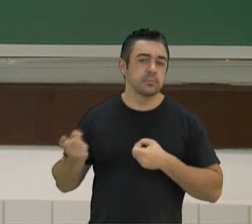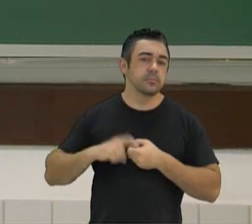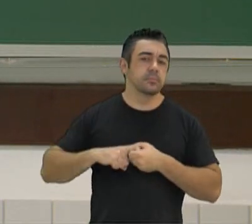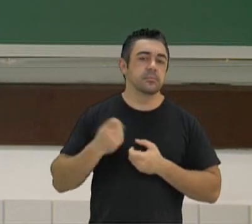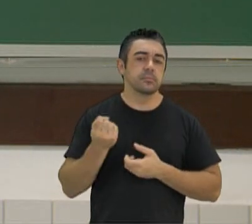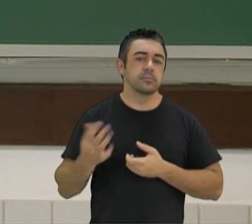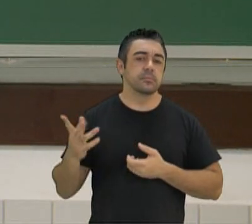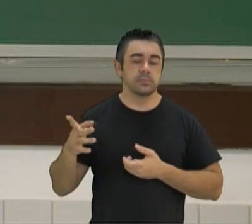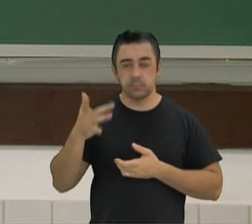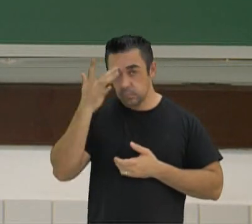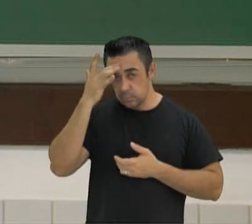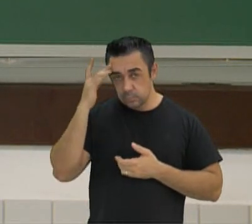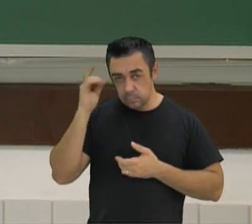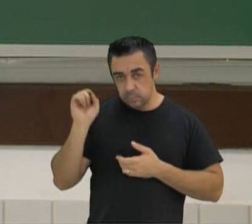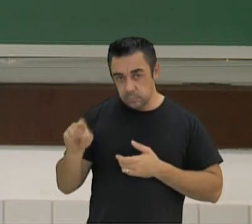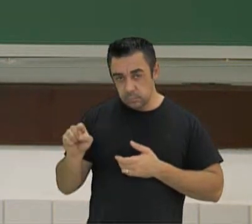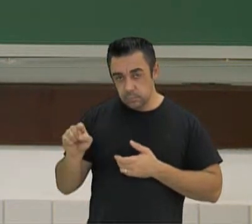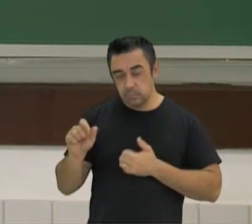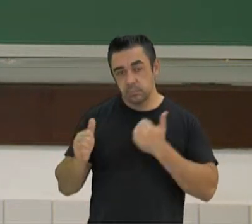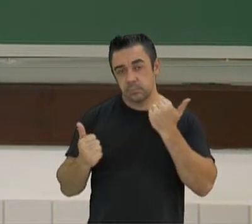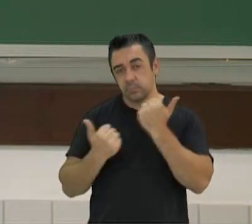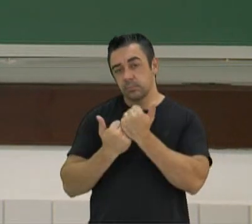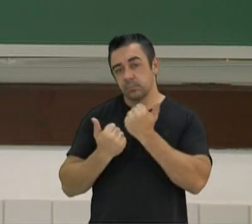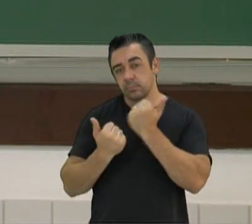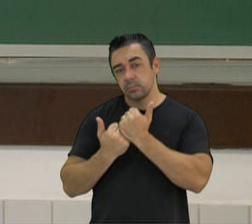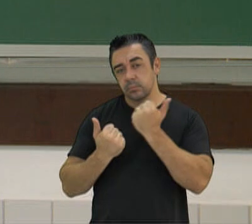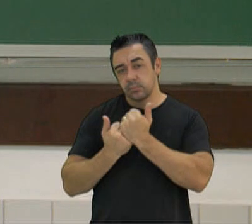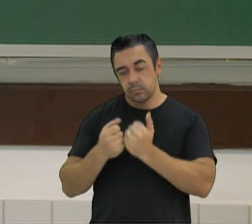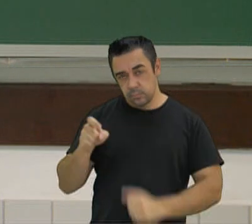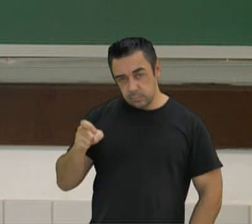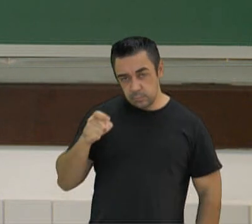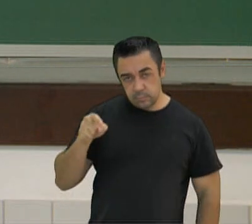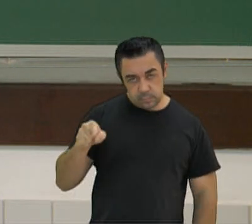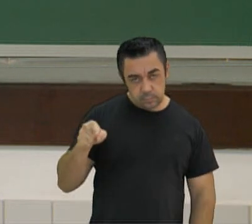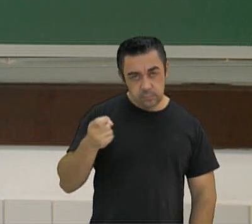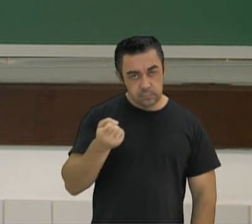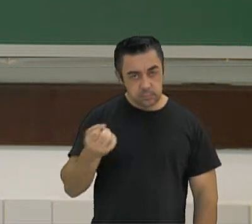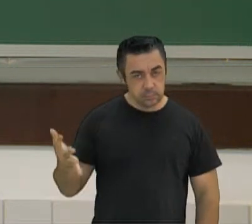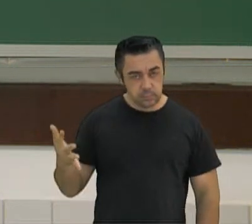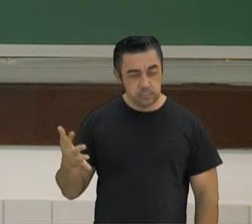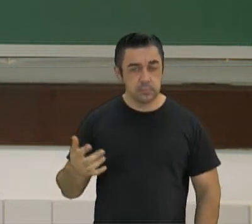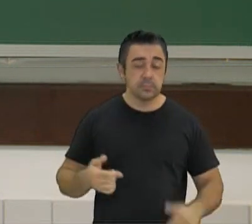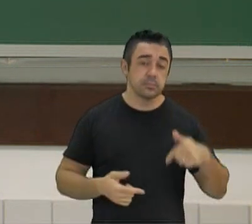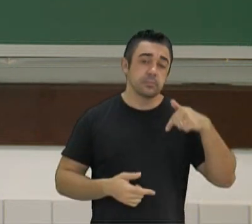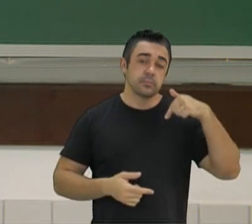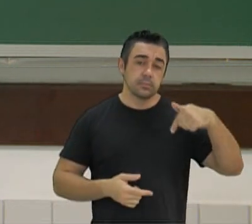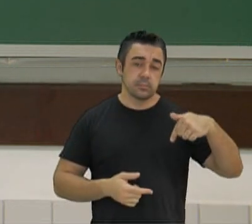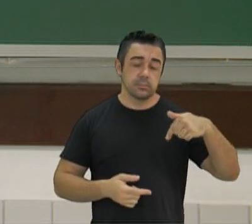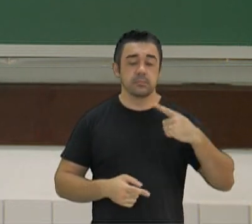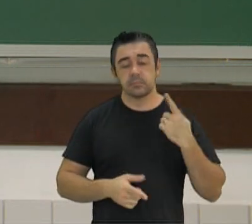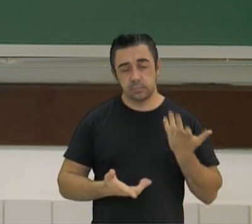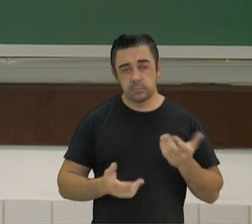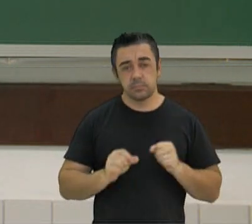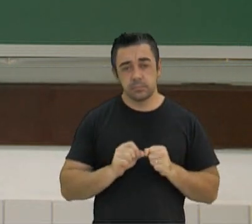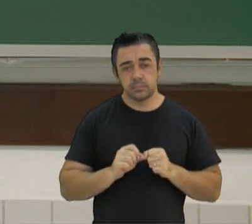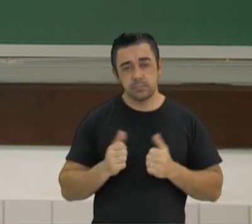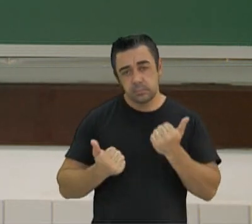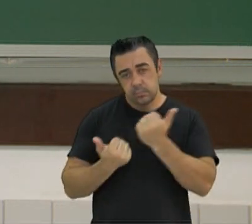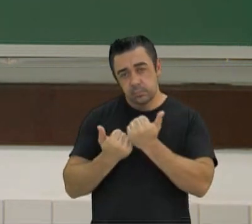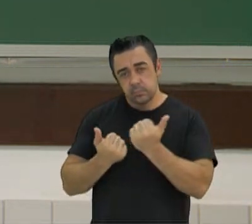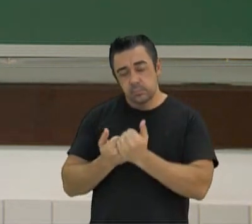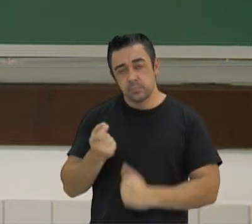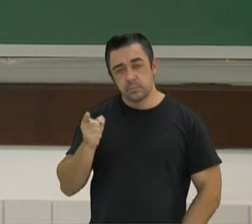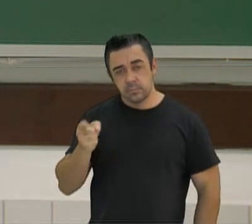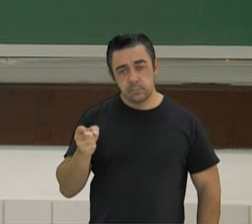Da quantidade de pessoas. Se eu quero encontrar uma quantidade de lixo para 7 pessoas, basta eu substituir o